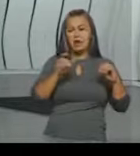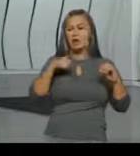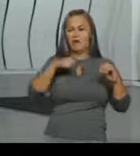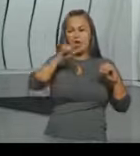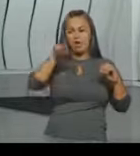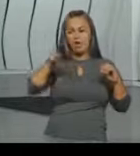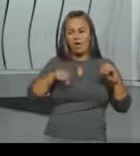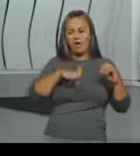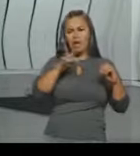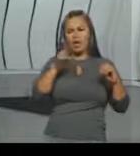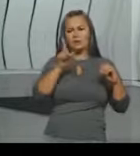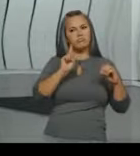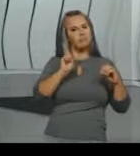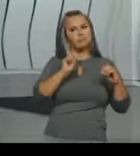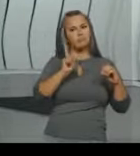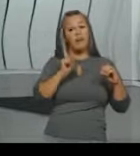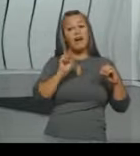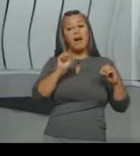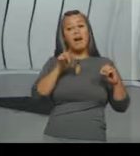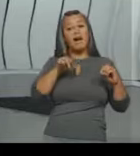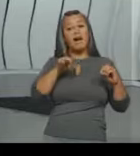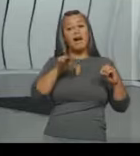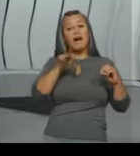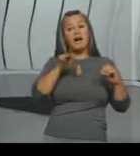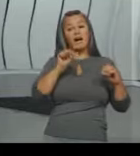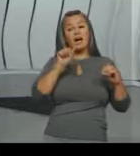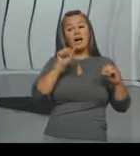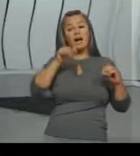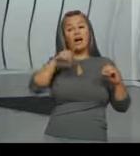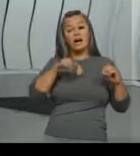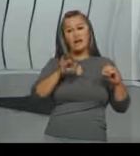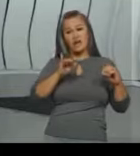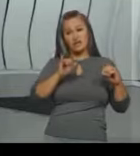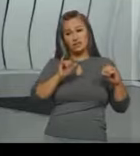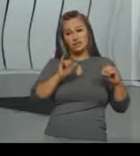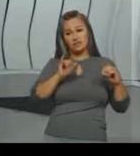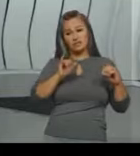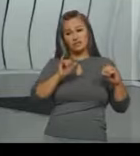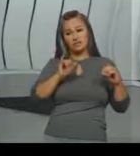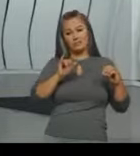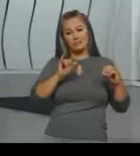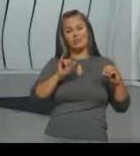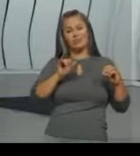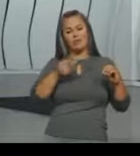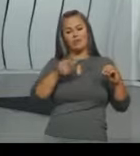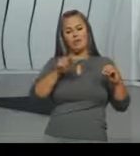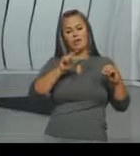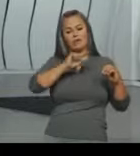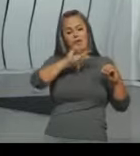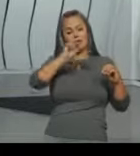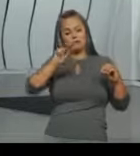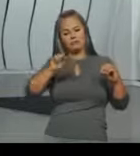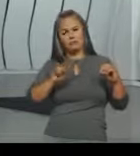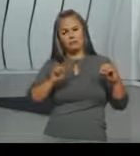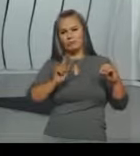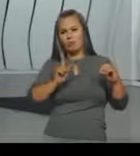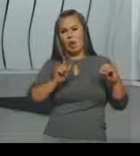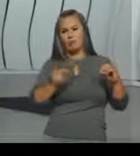anti-horário. A gente pode falar disso também, apesar de não estar no nosso PET, que sempre que eu trabalhar em